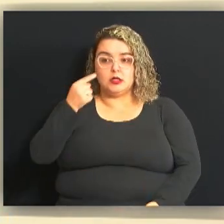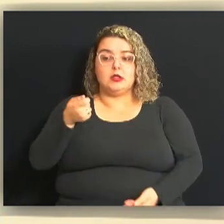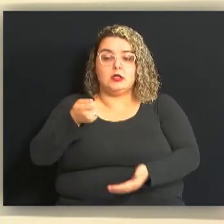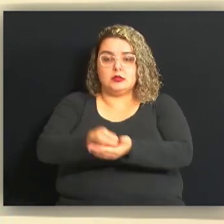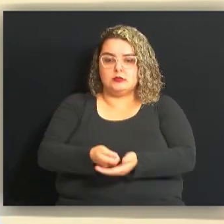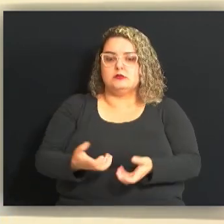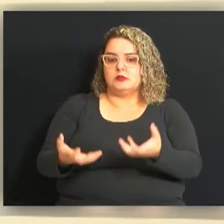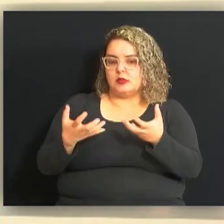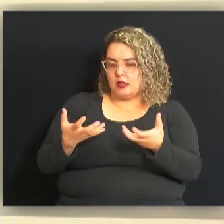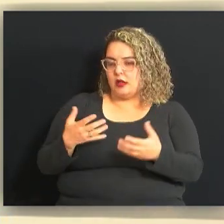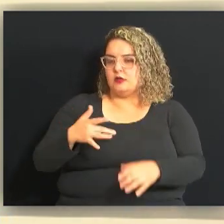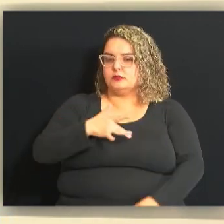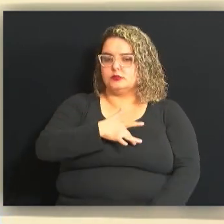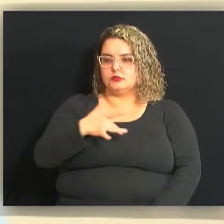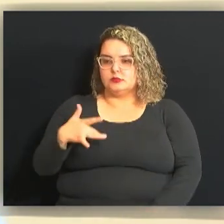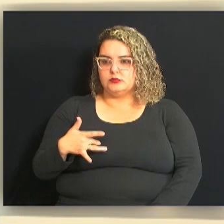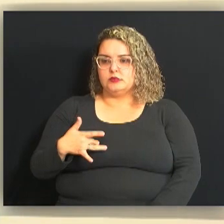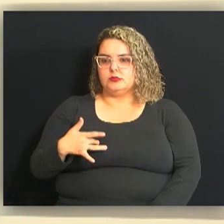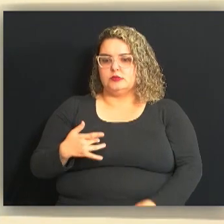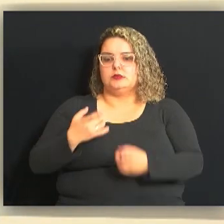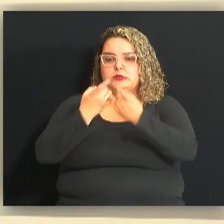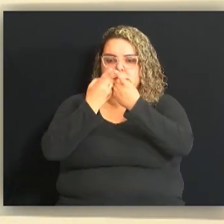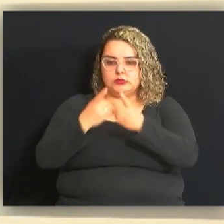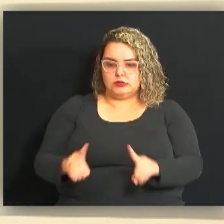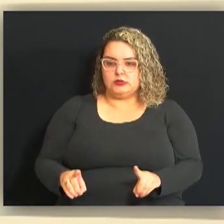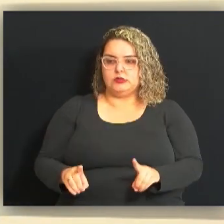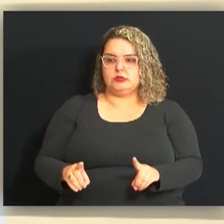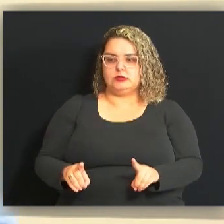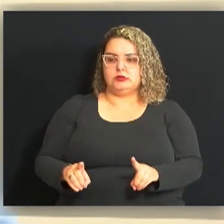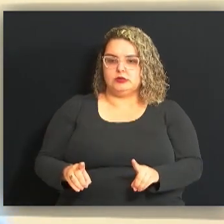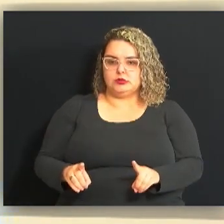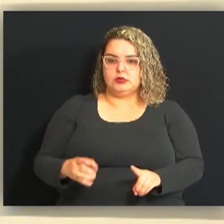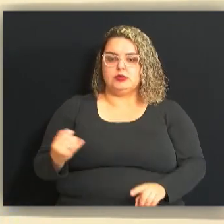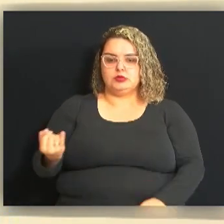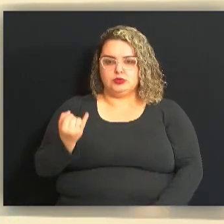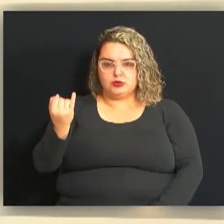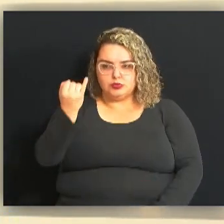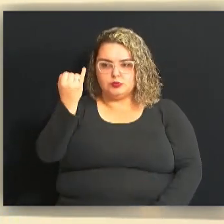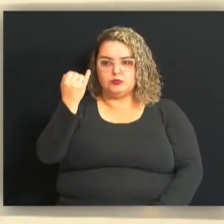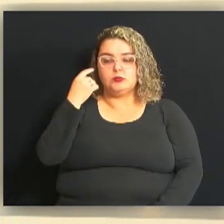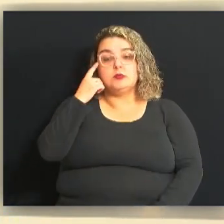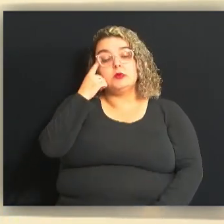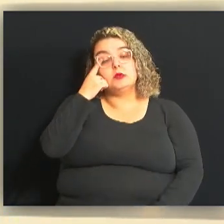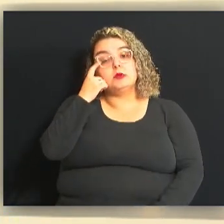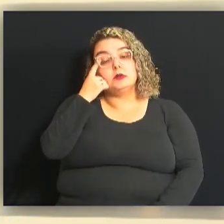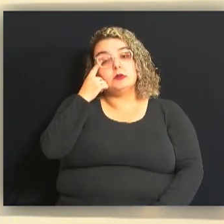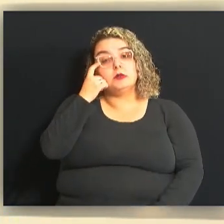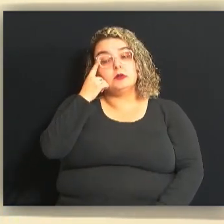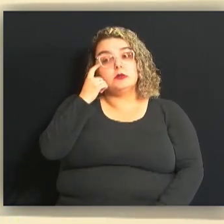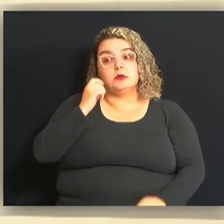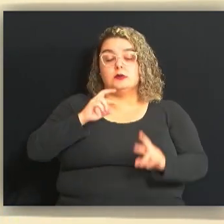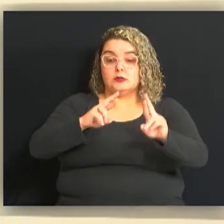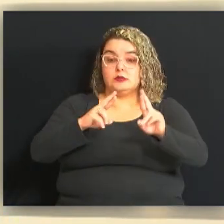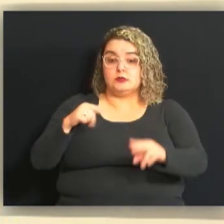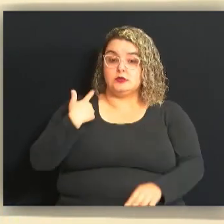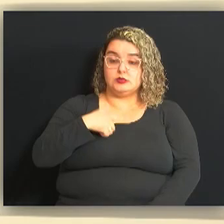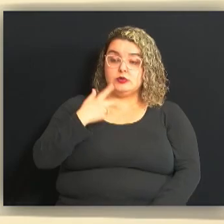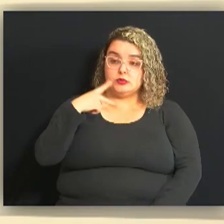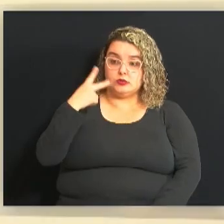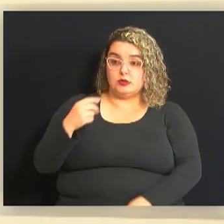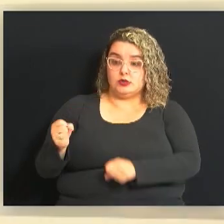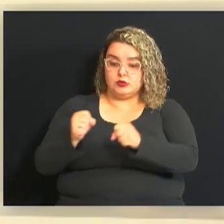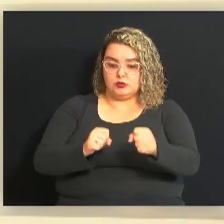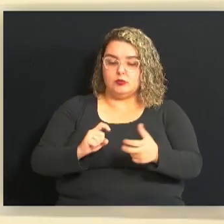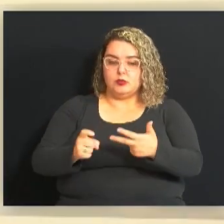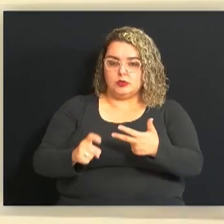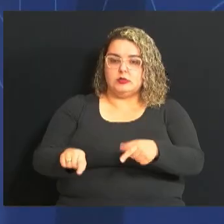uma saúde que seja digna, uma saúde que seja importante, ou aquilo que eles esperam de nós vereadores e do Poder Executivo